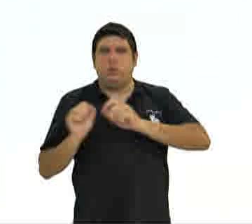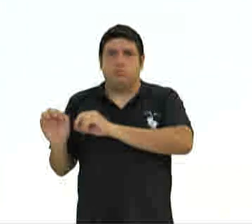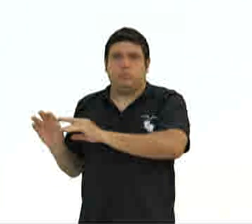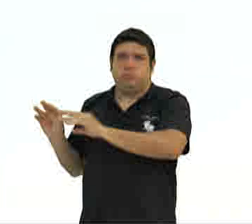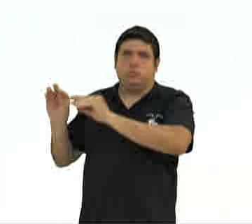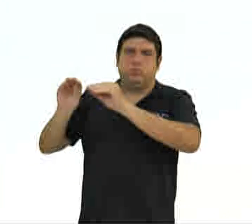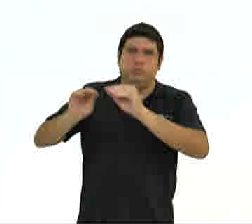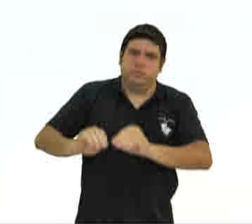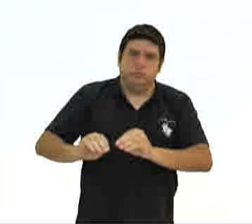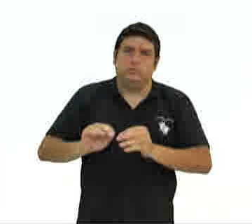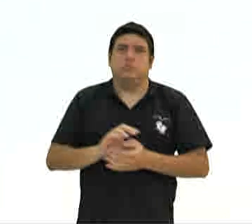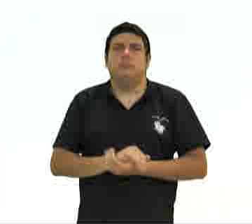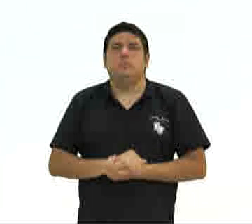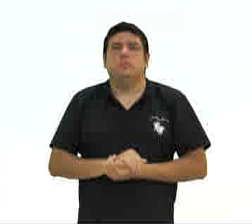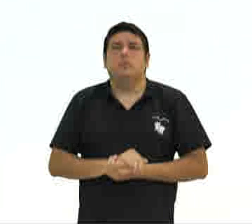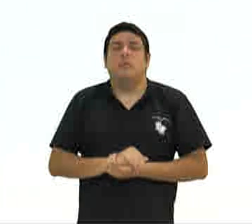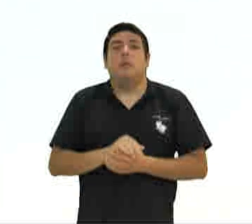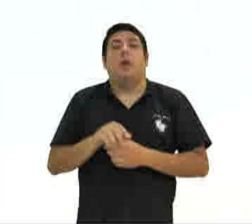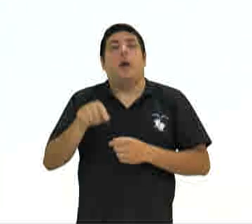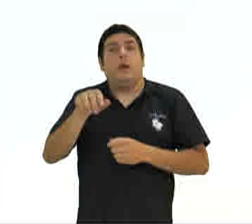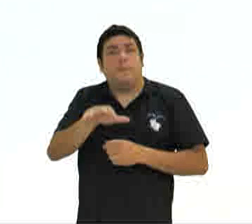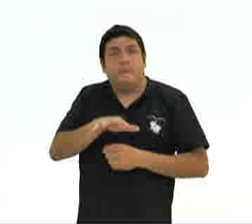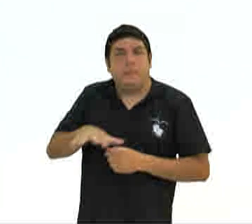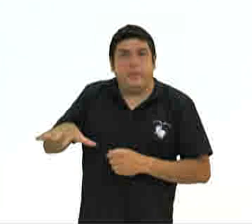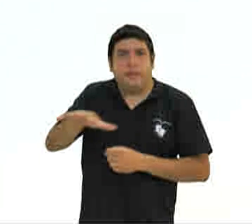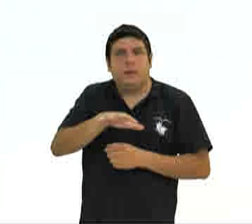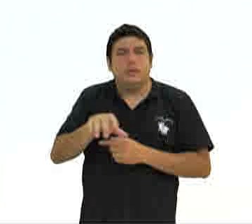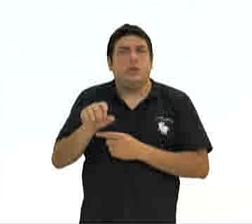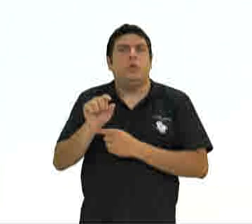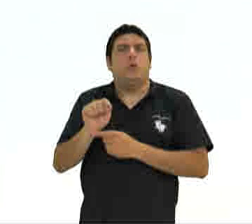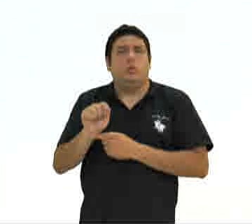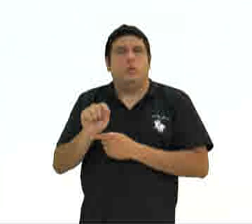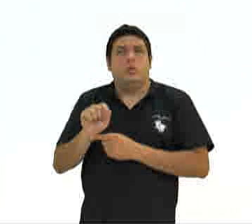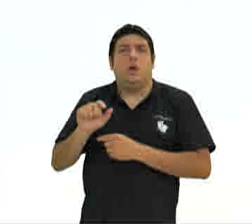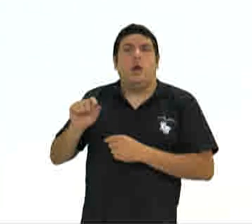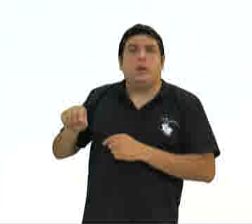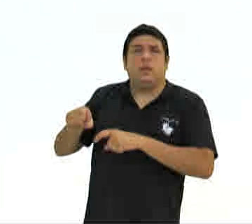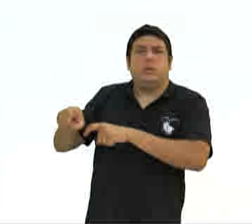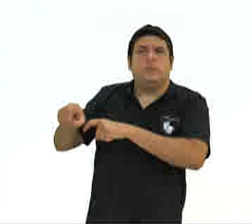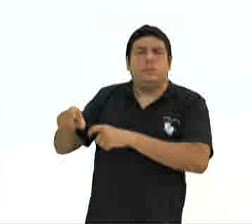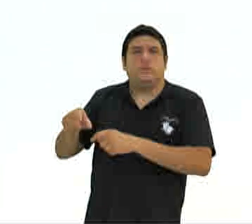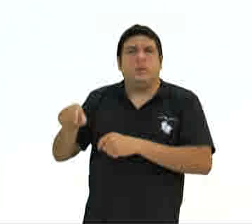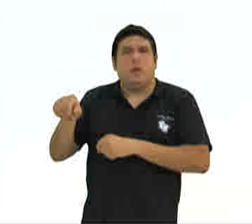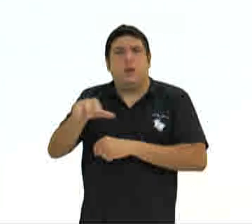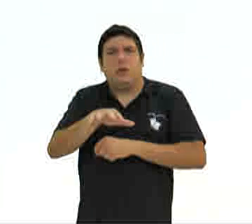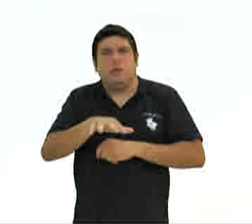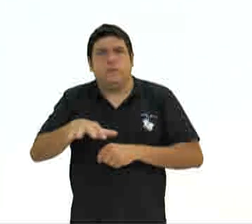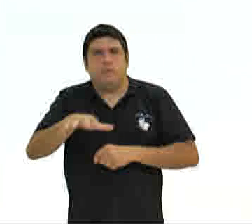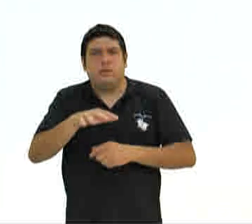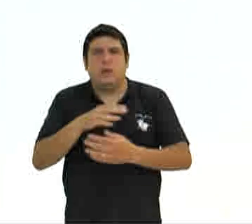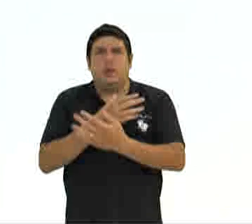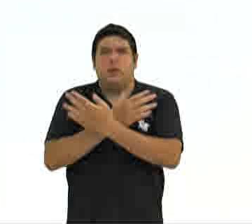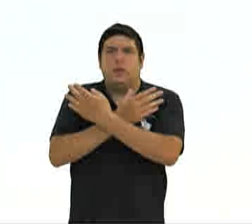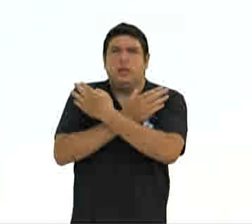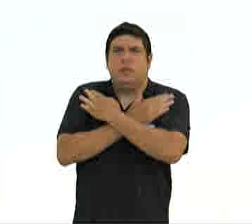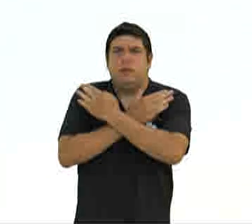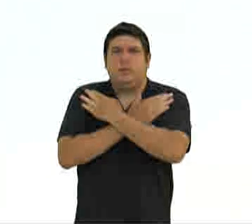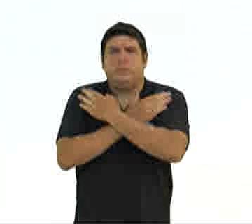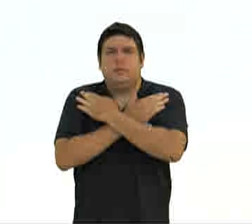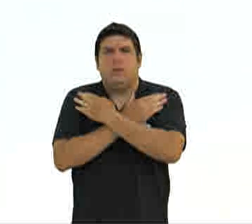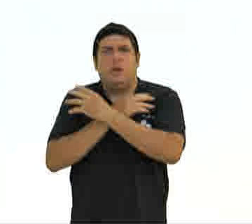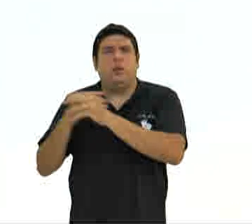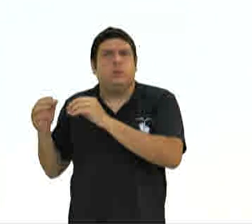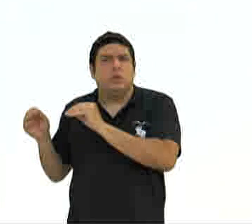né? Onde se encontrava quem estava desempregado numa determinada área, foi para essas cidades